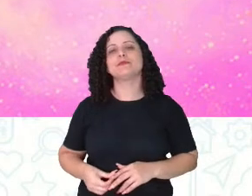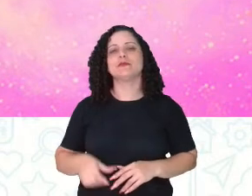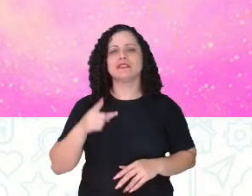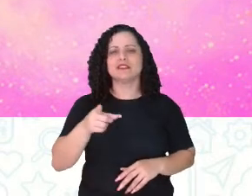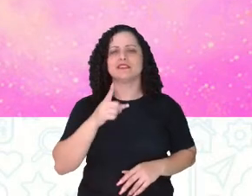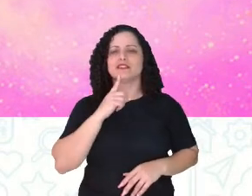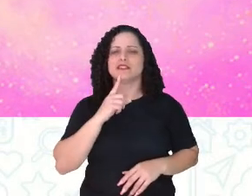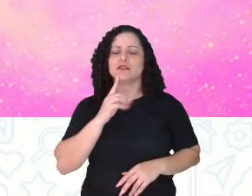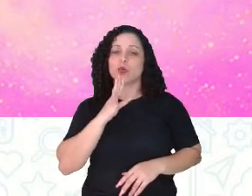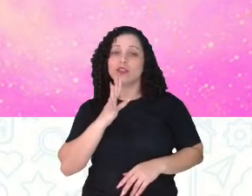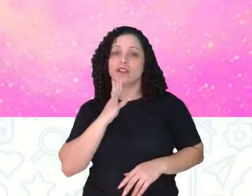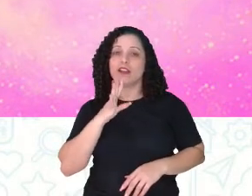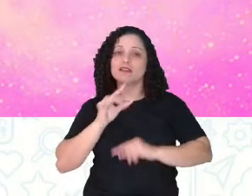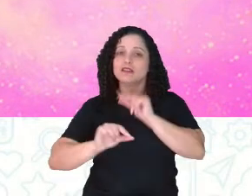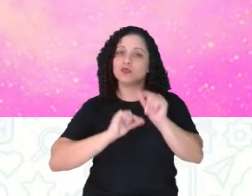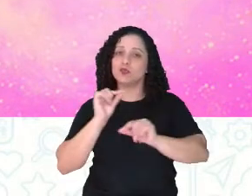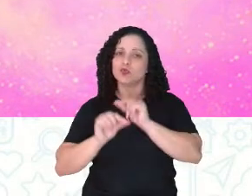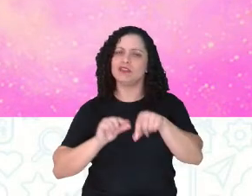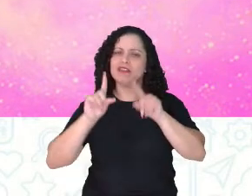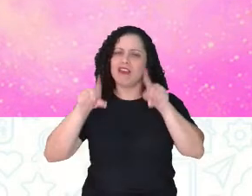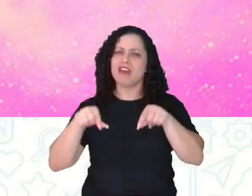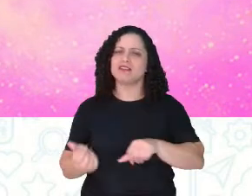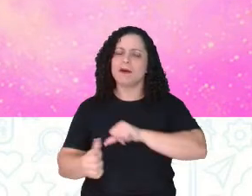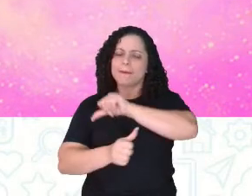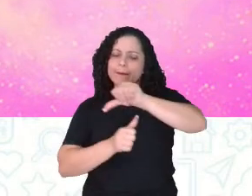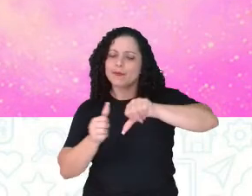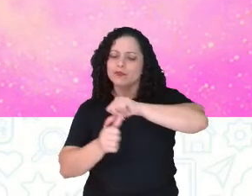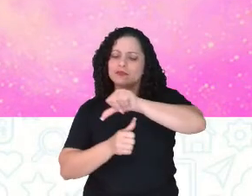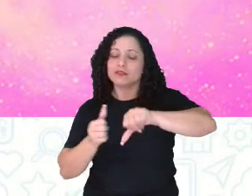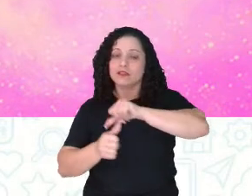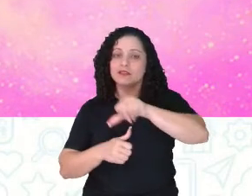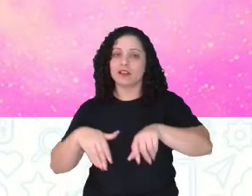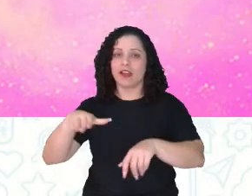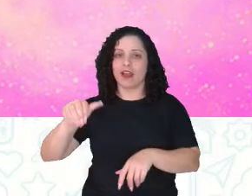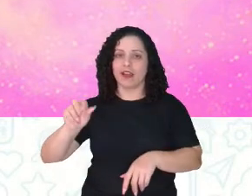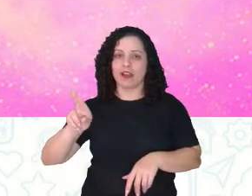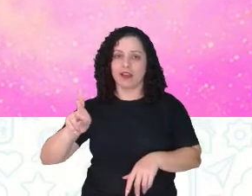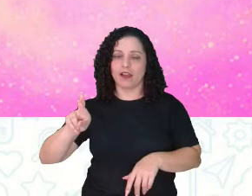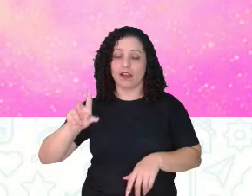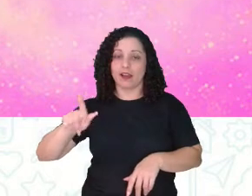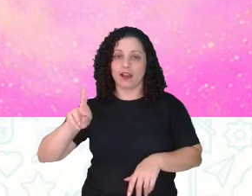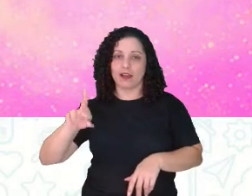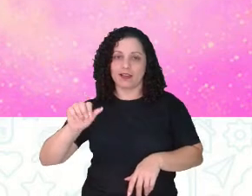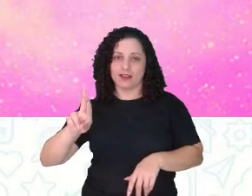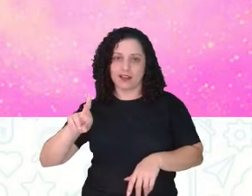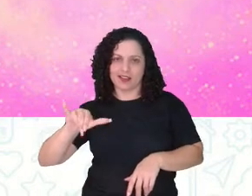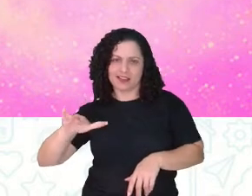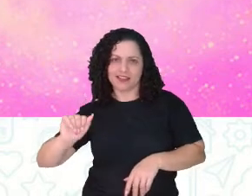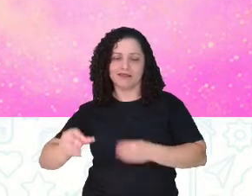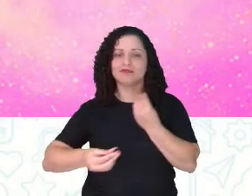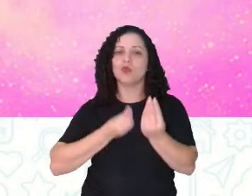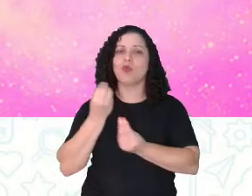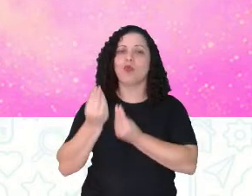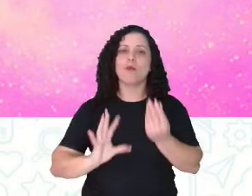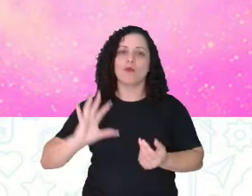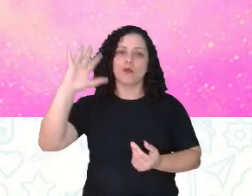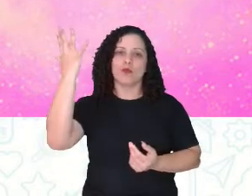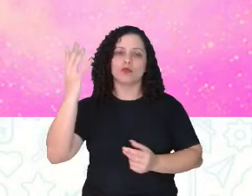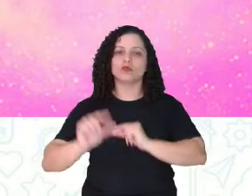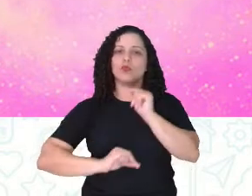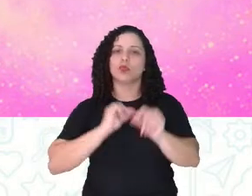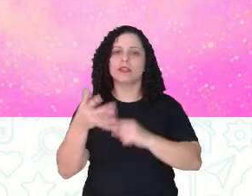reforma agrária? A gente já conversou um pouquinho isso na aula anterior. Como ela acontece, né? Quais os